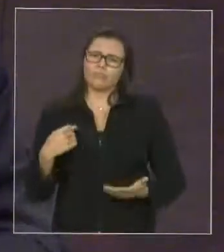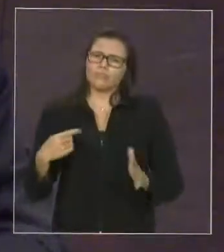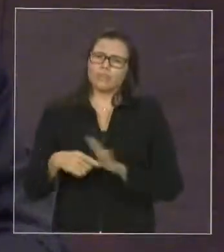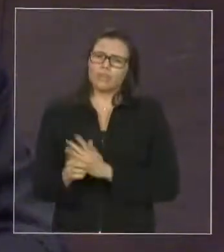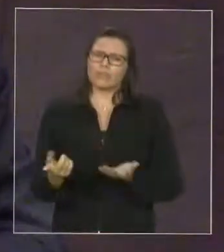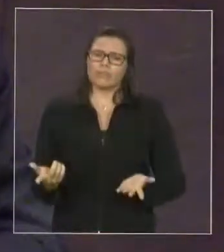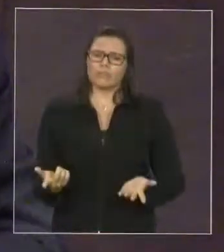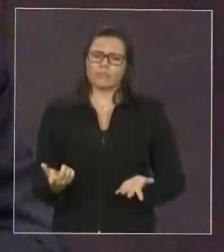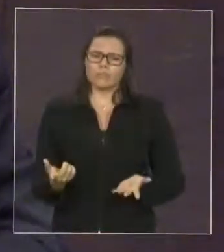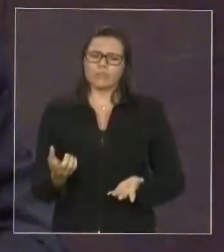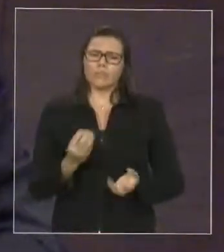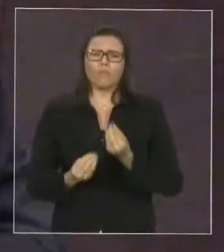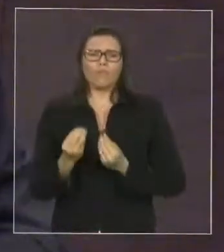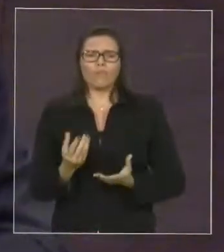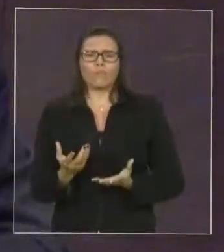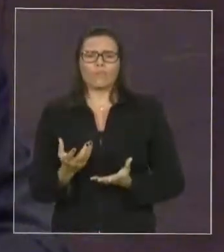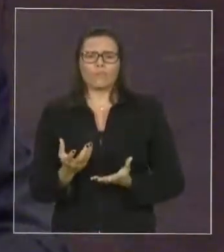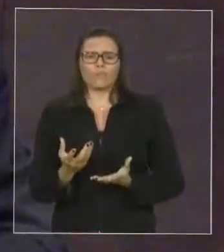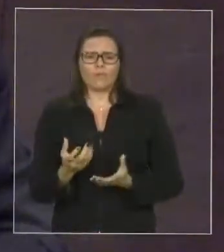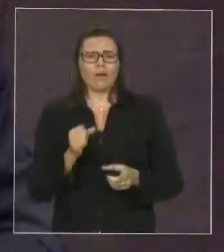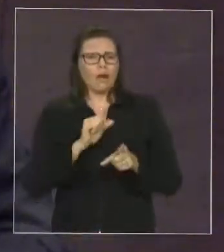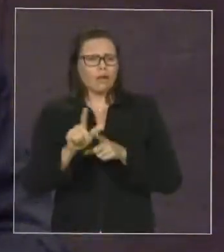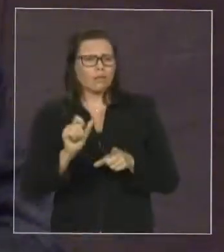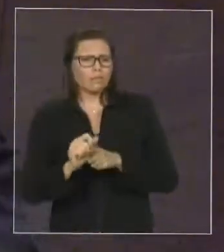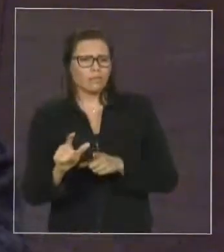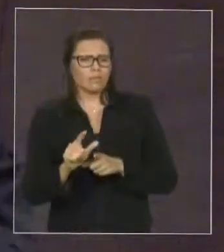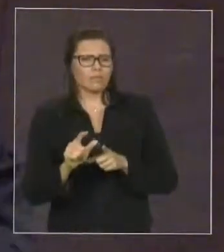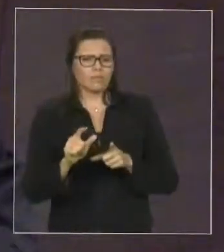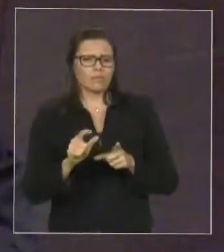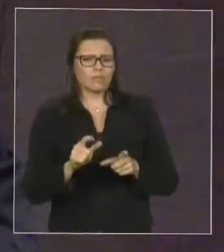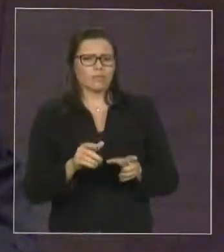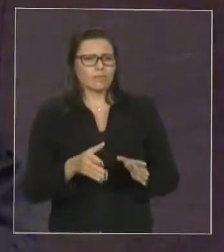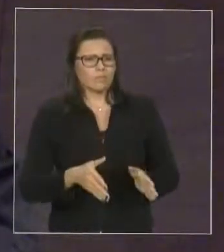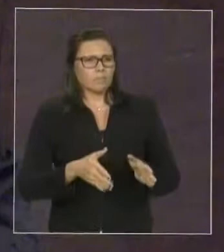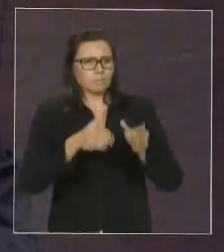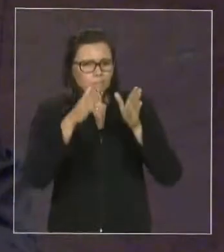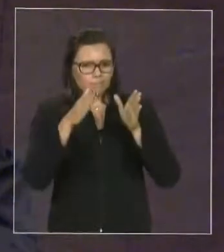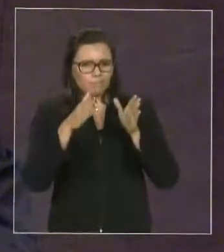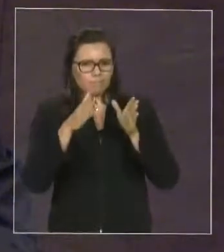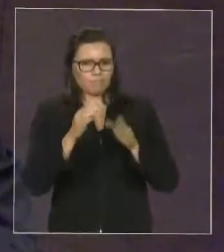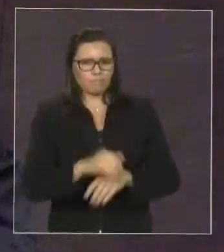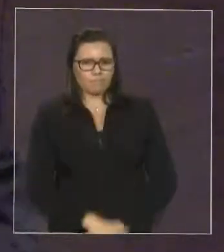pegar uma clínica pequena, particular,